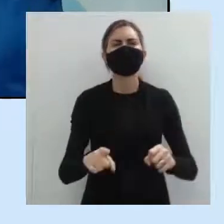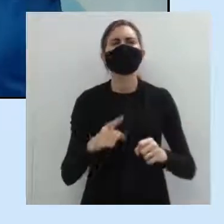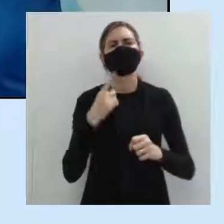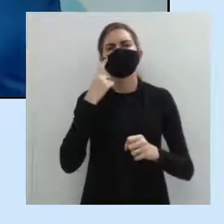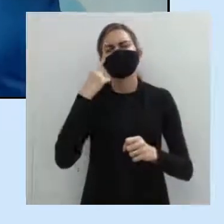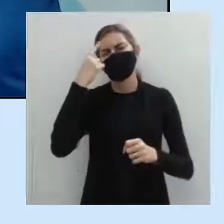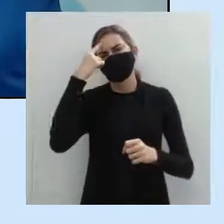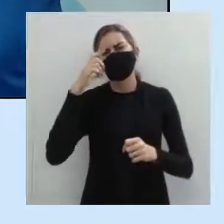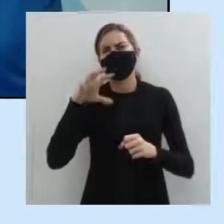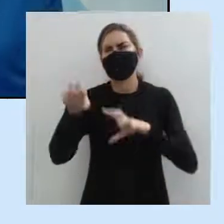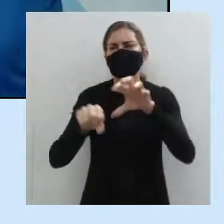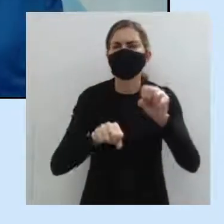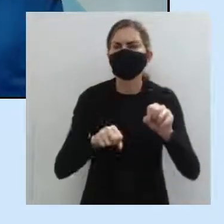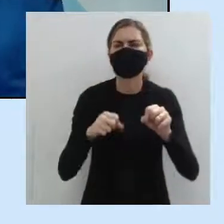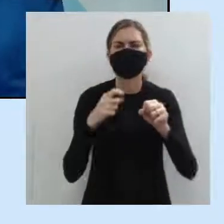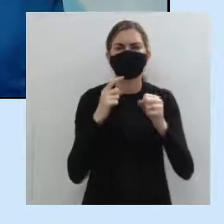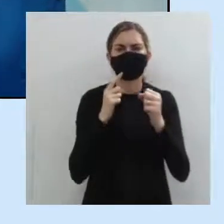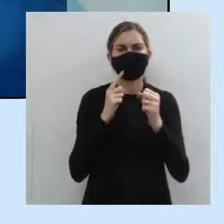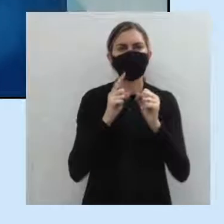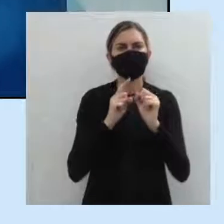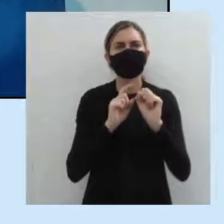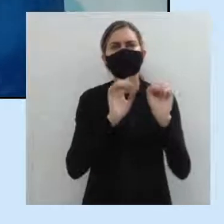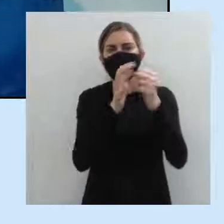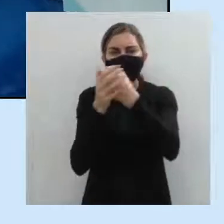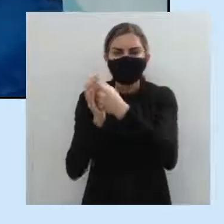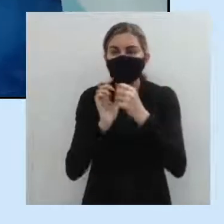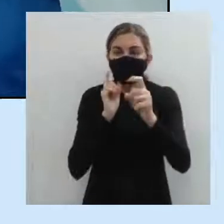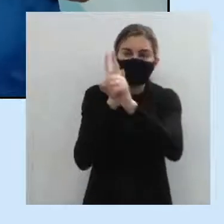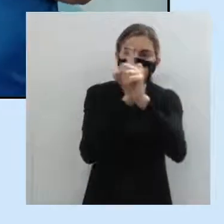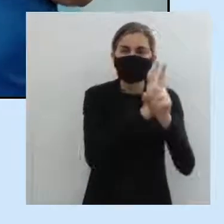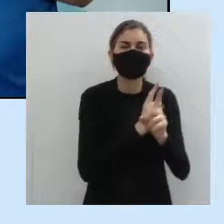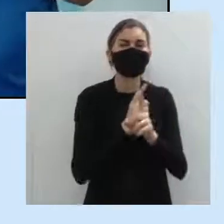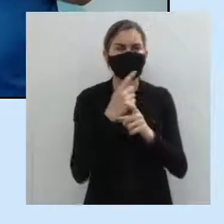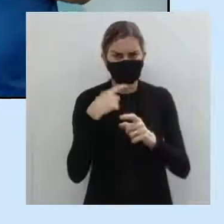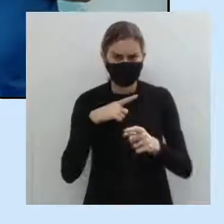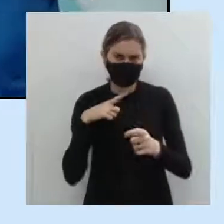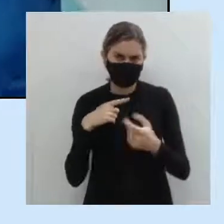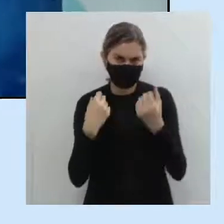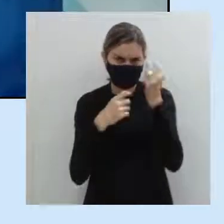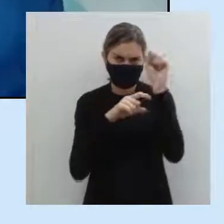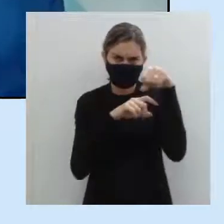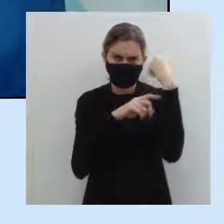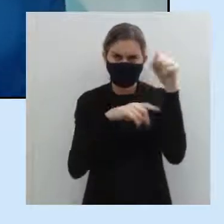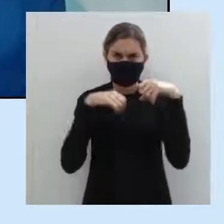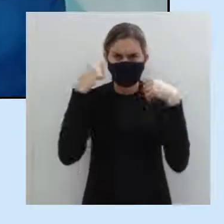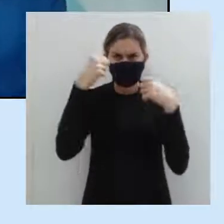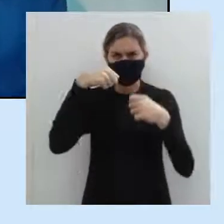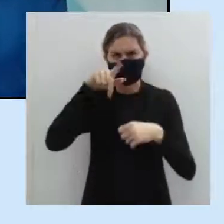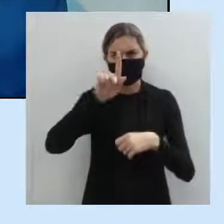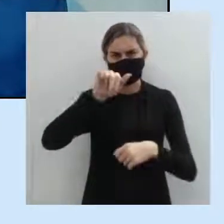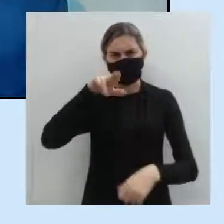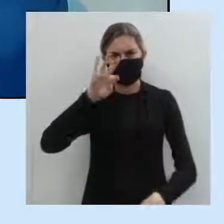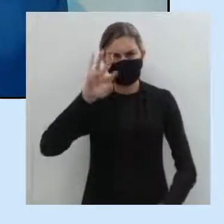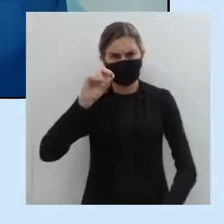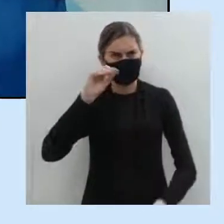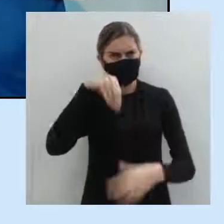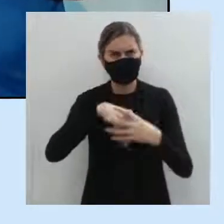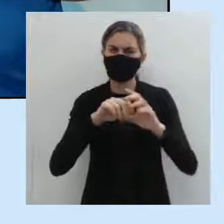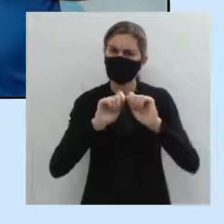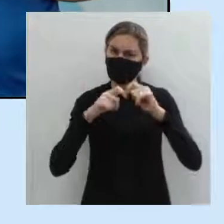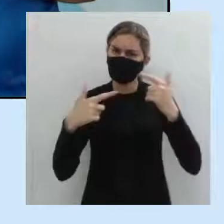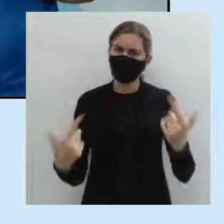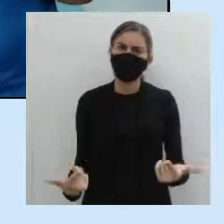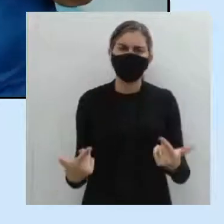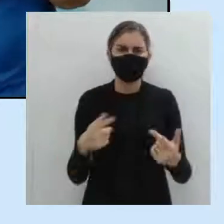no pega-pega, será que a gente tem aí elementos da ginástica configurados dentro do pega-pega?